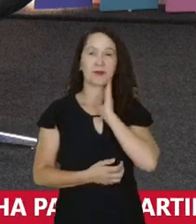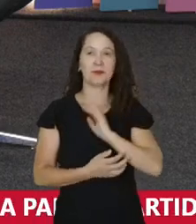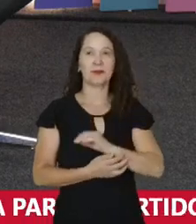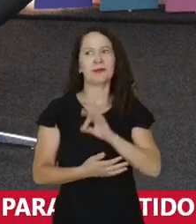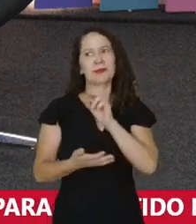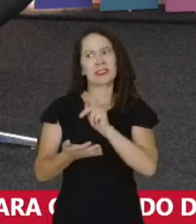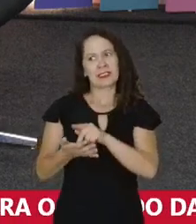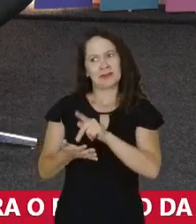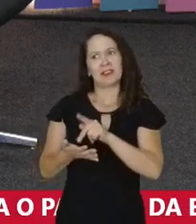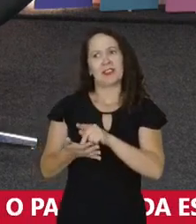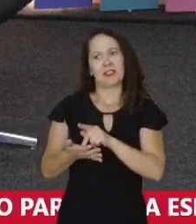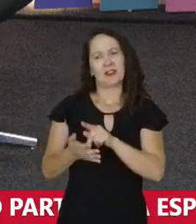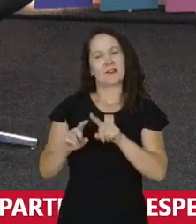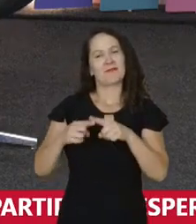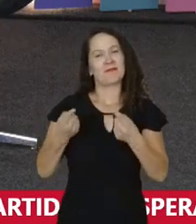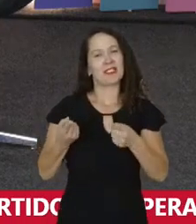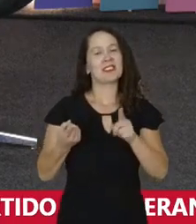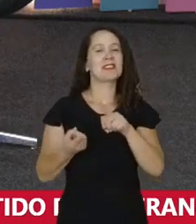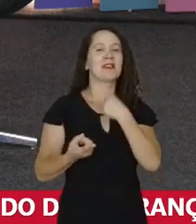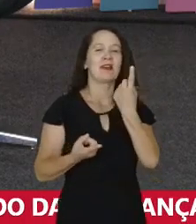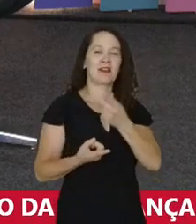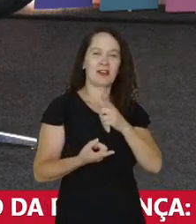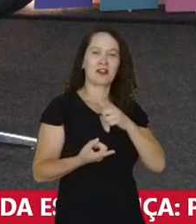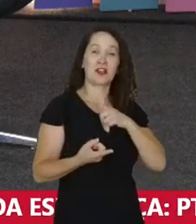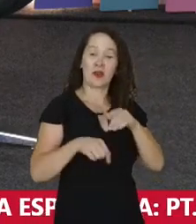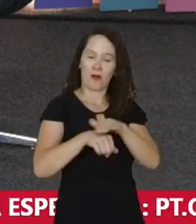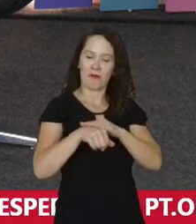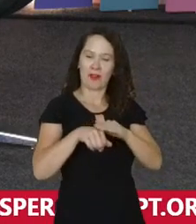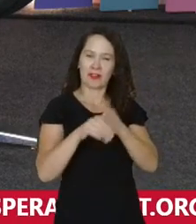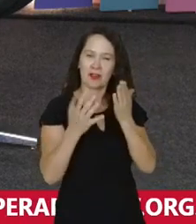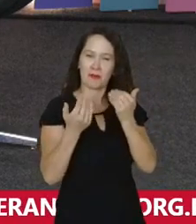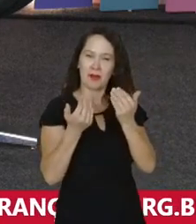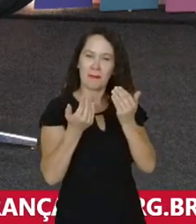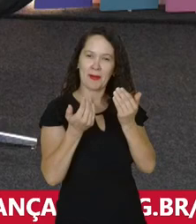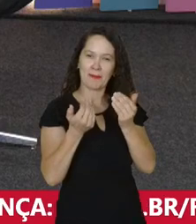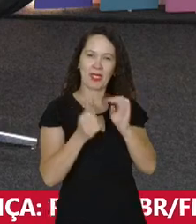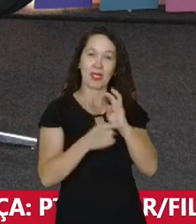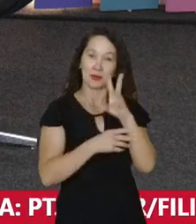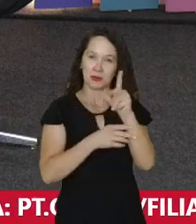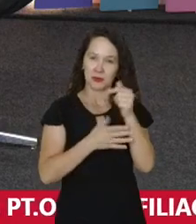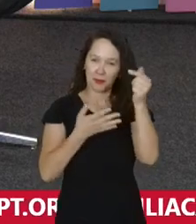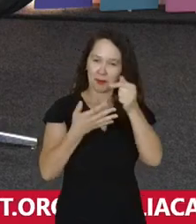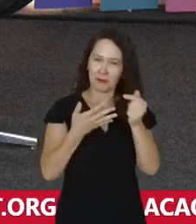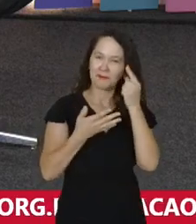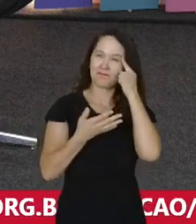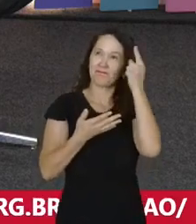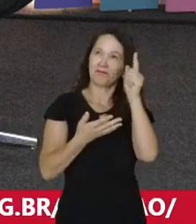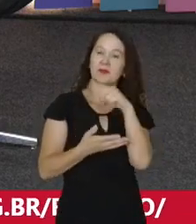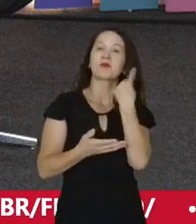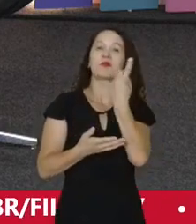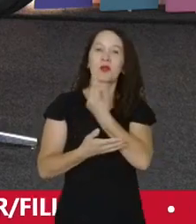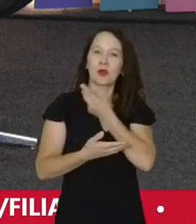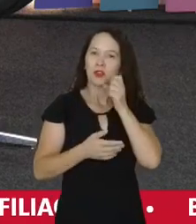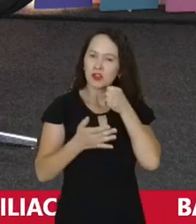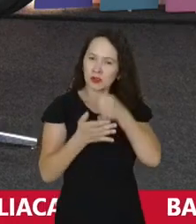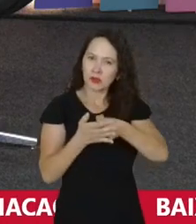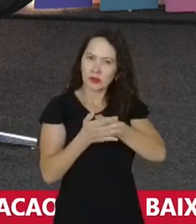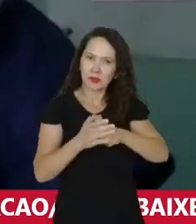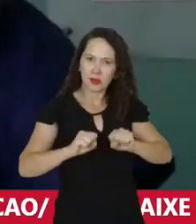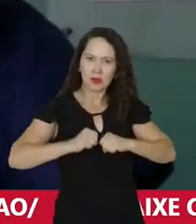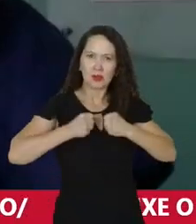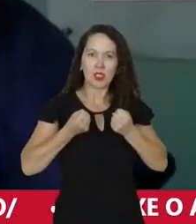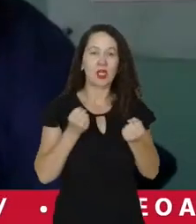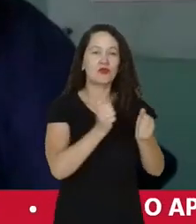Com certeza, mas a gente tem discutido muito essa dimensão, pensando o seguinte: nós temos que lutar ao